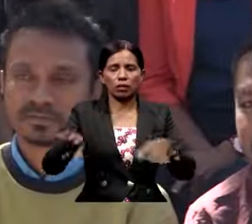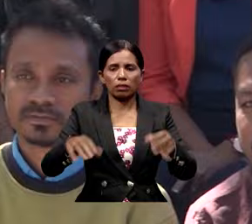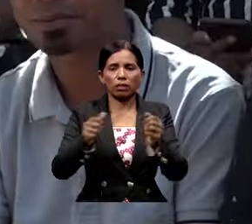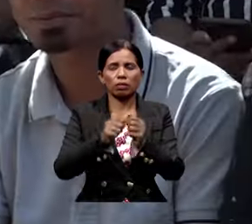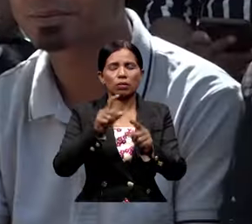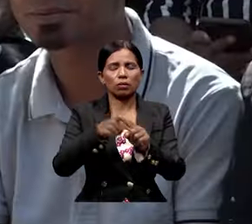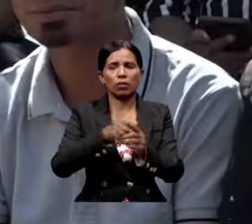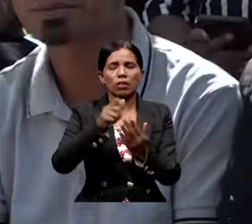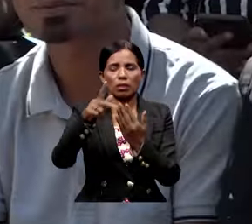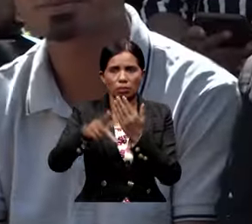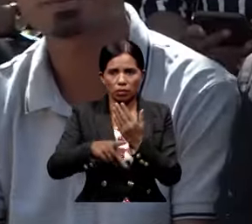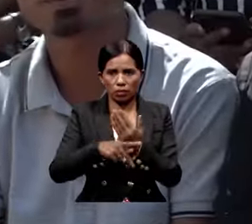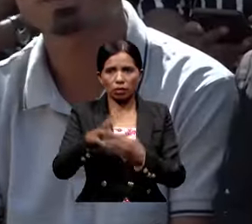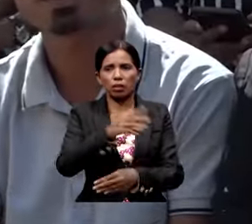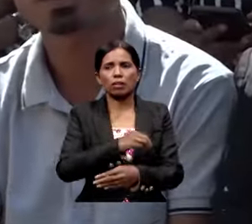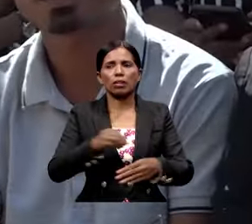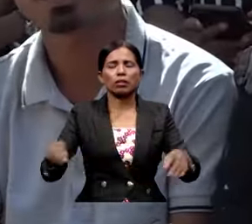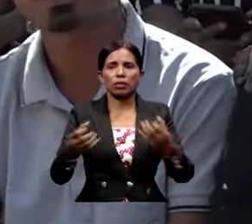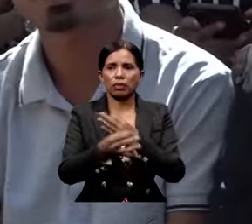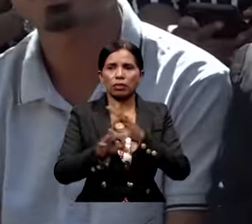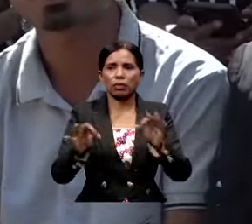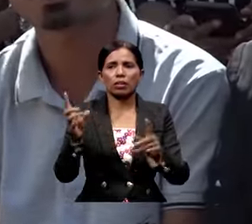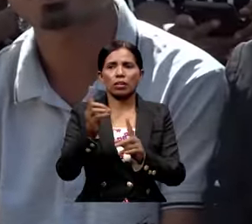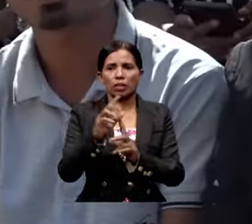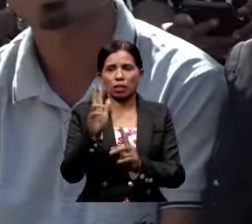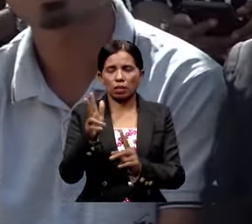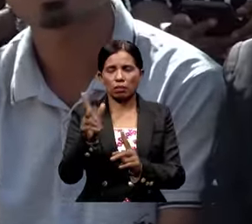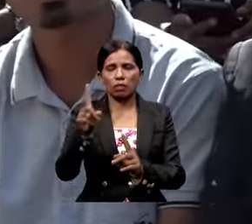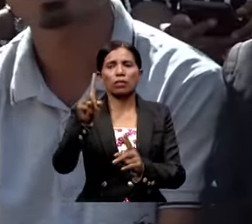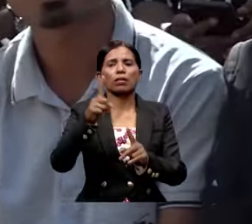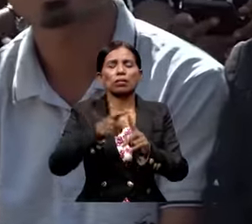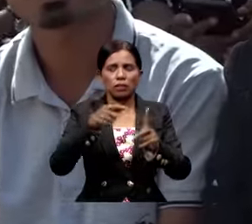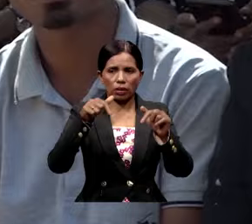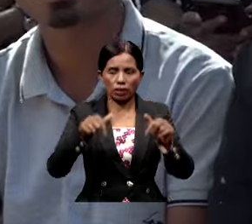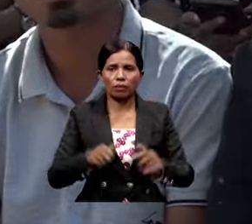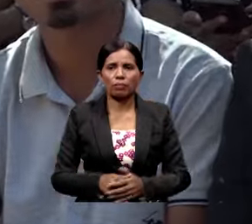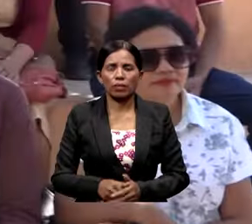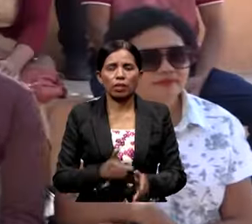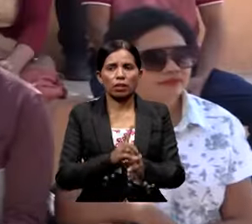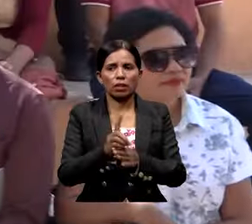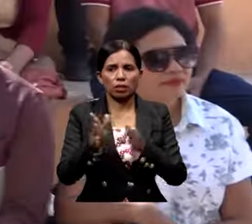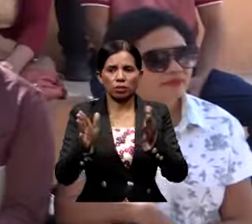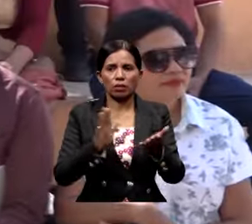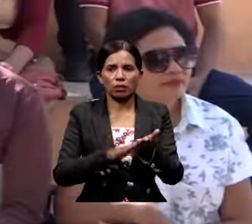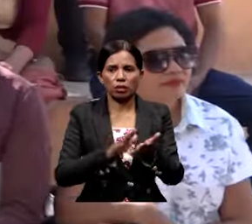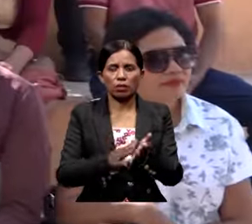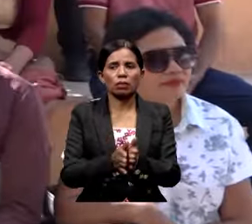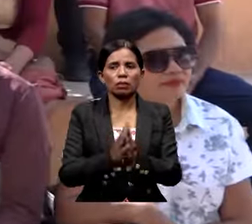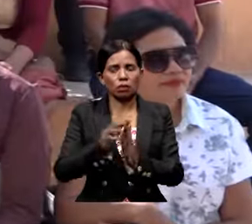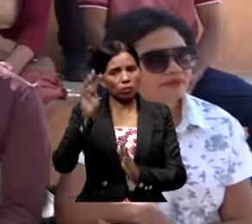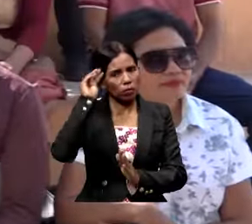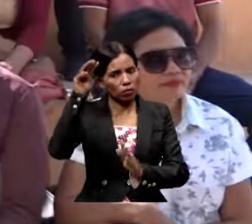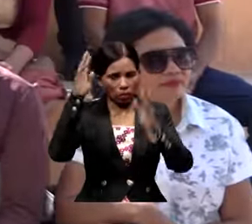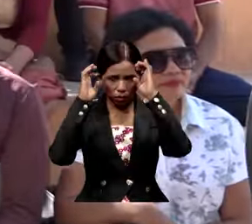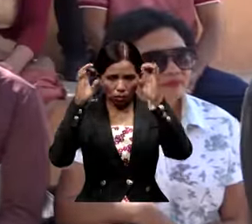fulang abril liba no contrato ne se remata e haloron tol nulu resin da fulane. No ne diretor escola refere husu Ministério Educação a